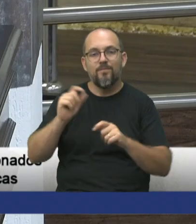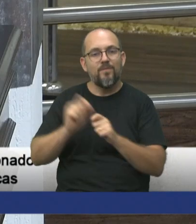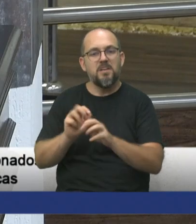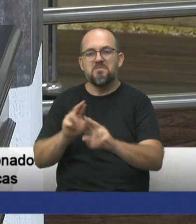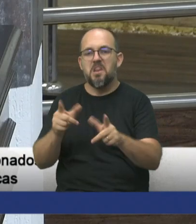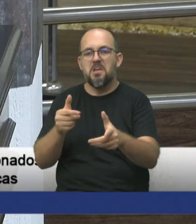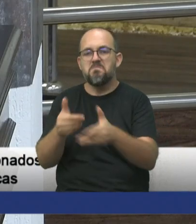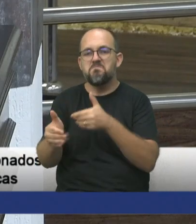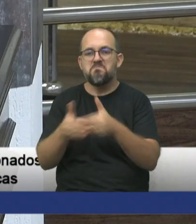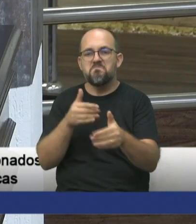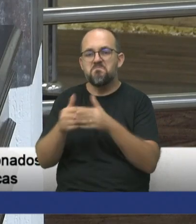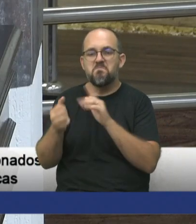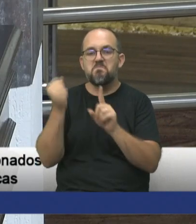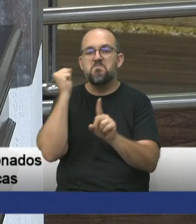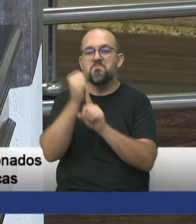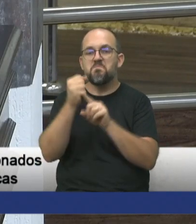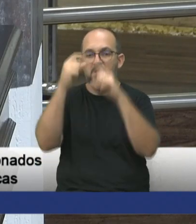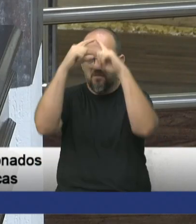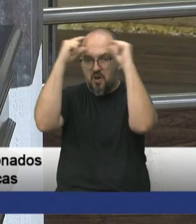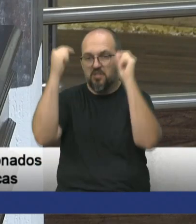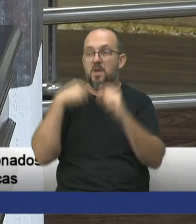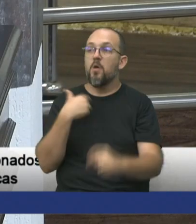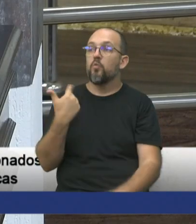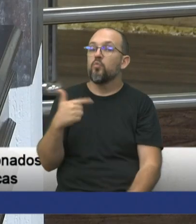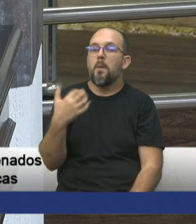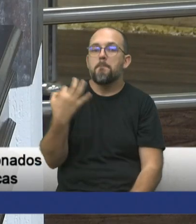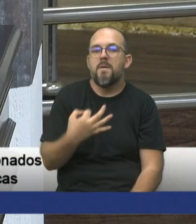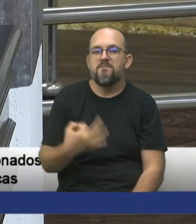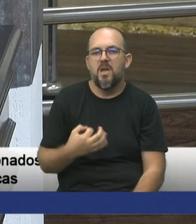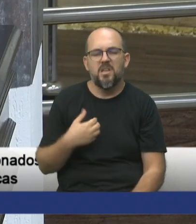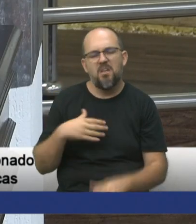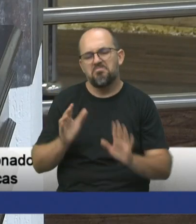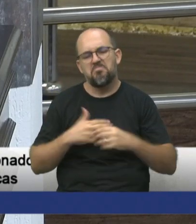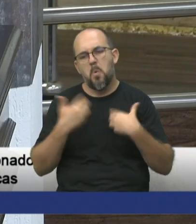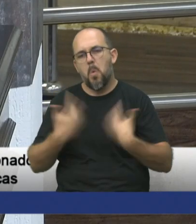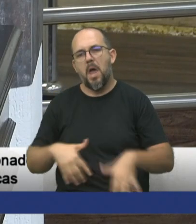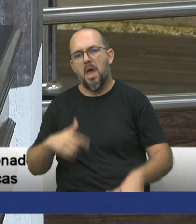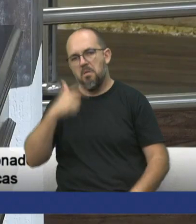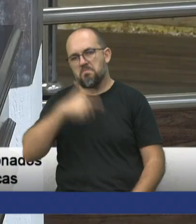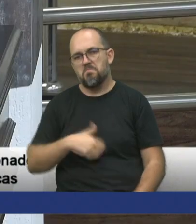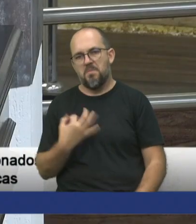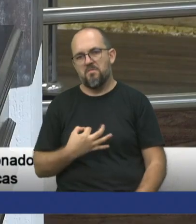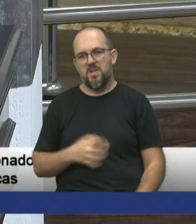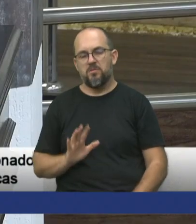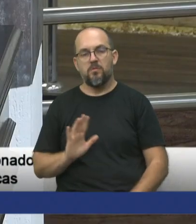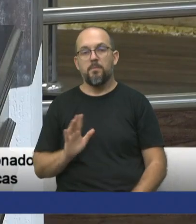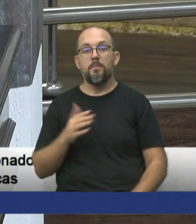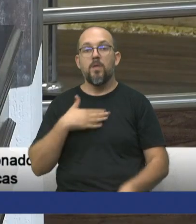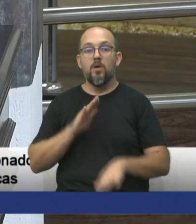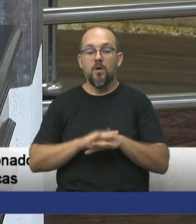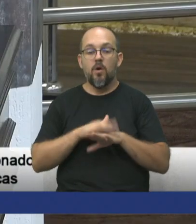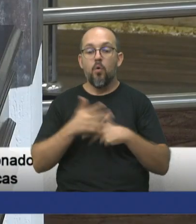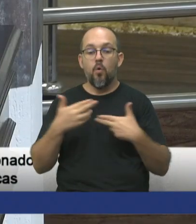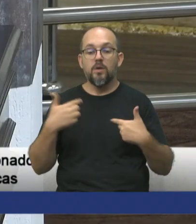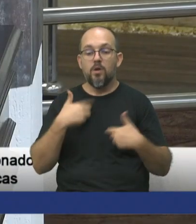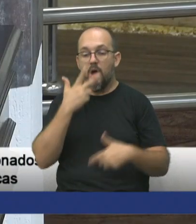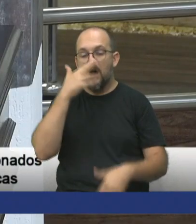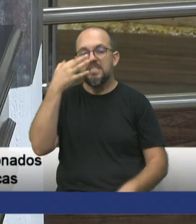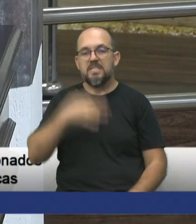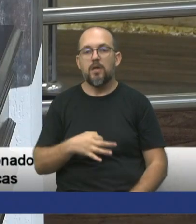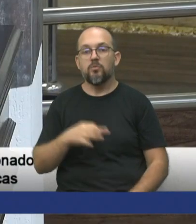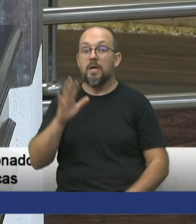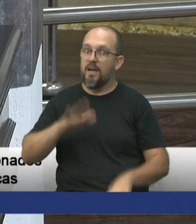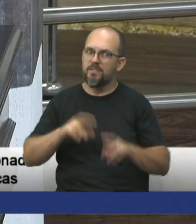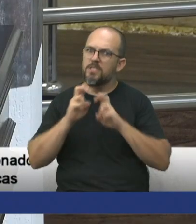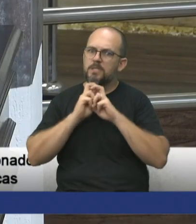Independente de rótulos. Não sou perfeita, não estou procurando ser. Eu faço o que eu acho certo. Às vezes gritando. Eu